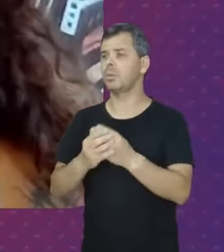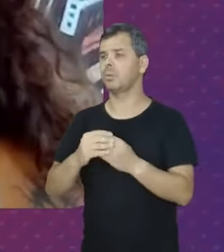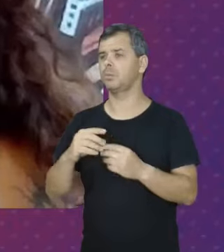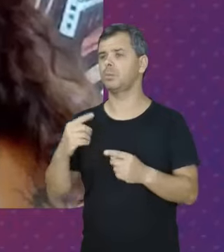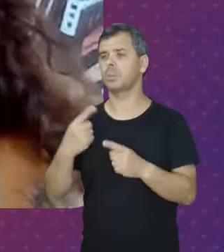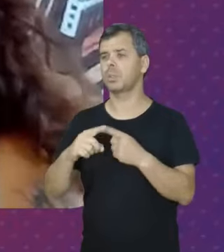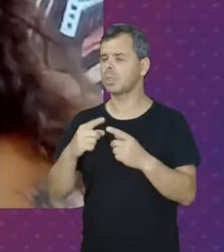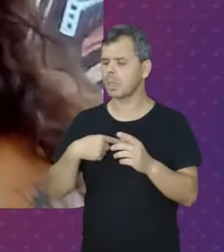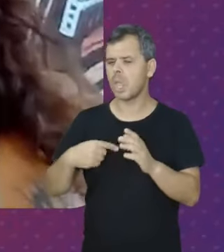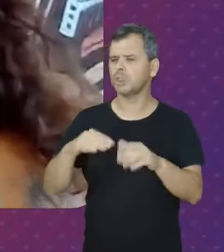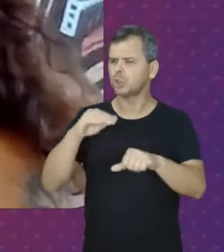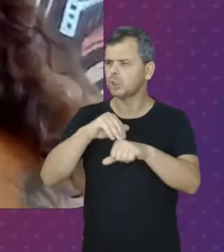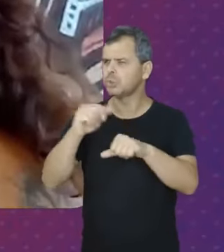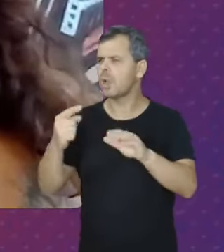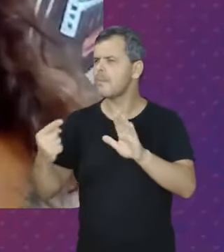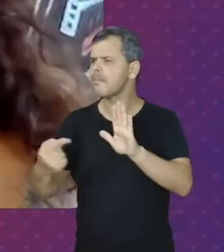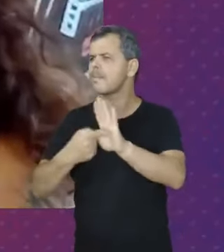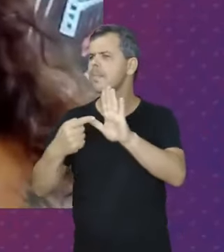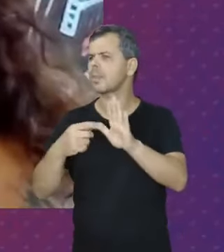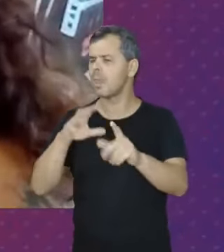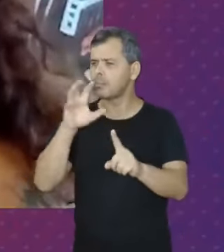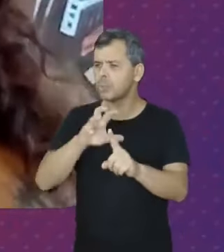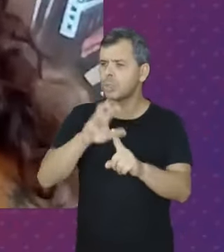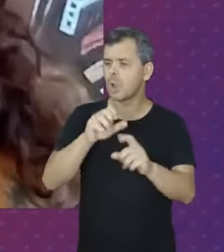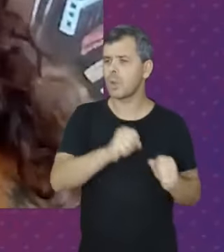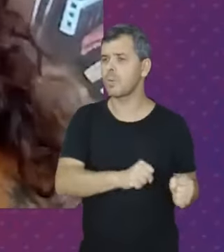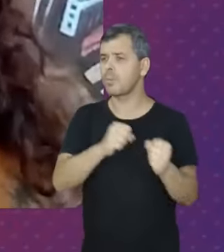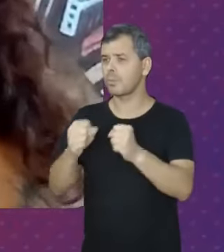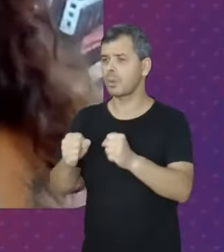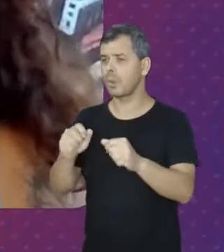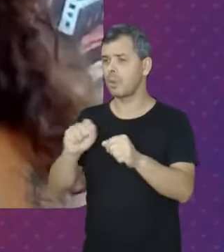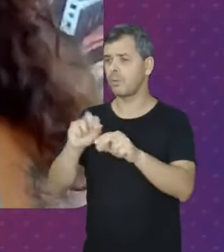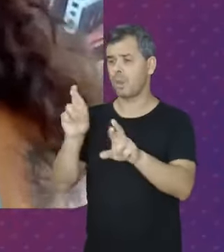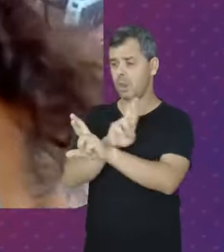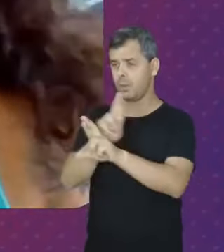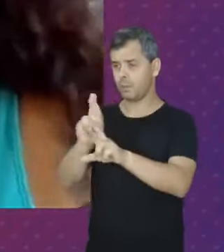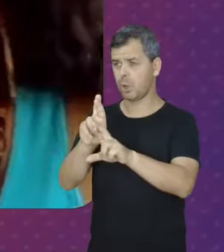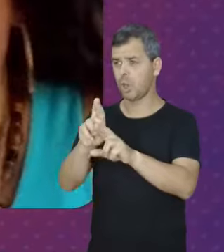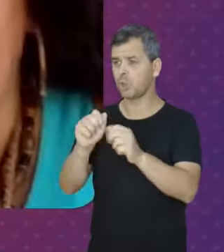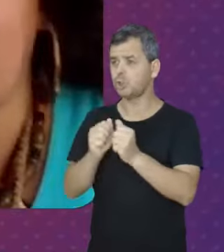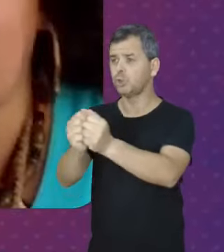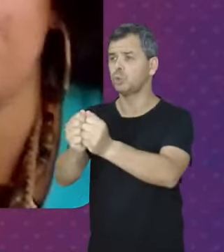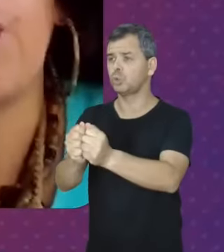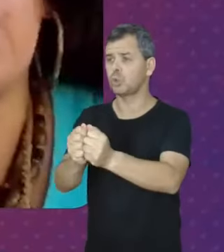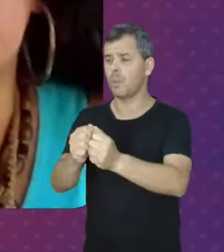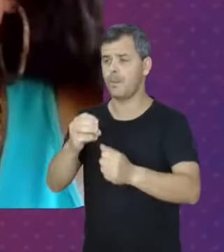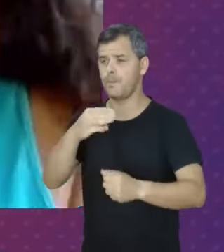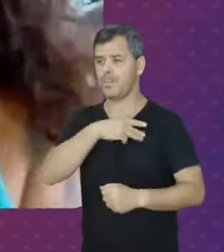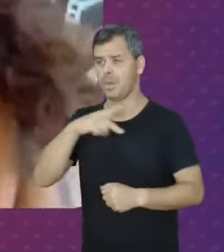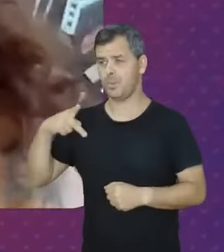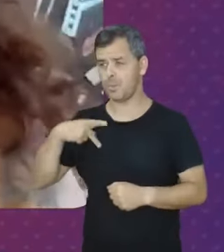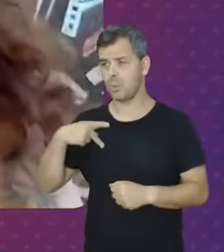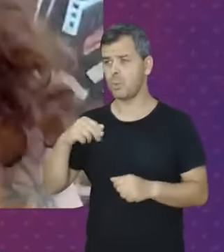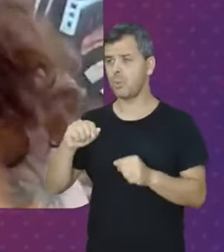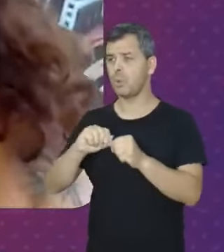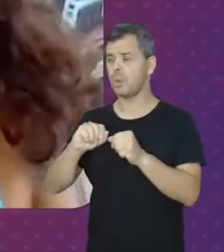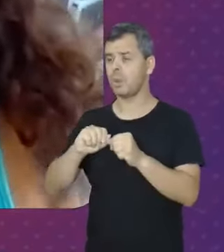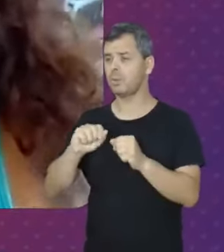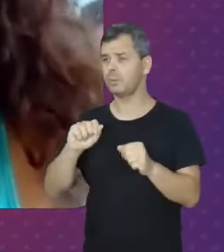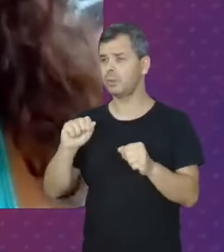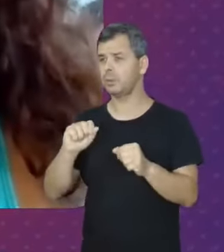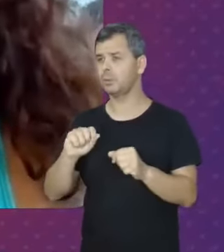é de notificar, que é de pressionar o poder público, que é de fazer relação com o Ministério Público, para que o Ministério Público